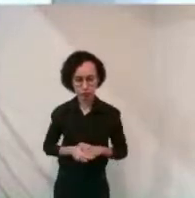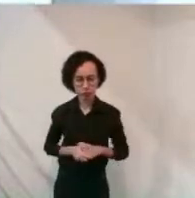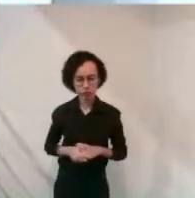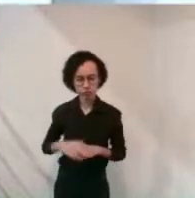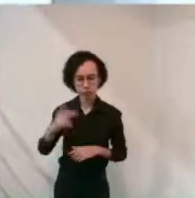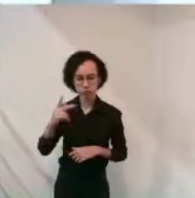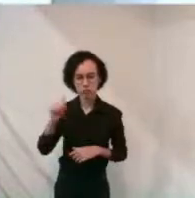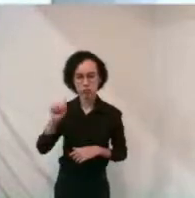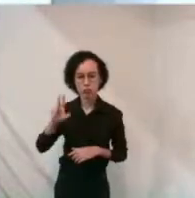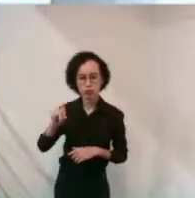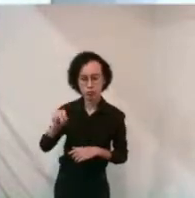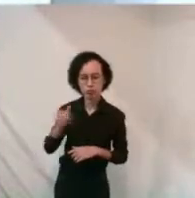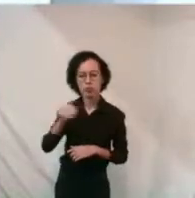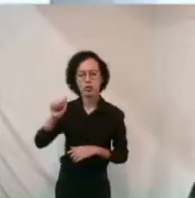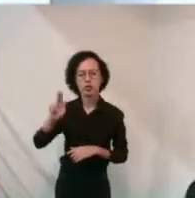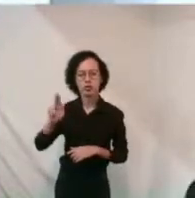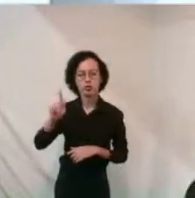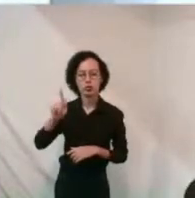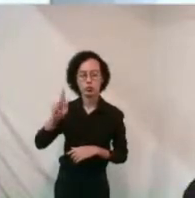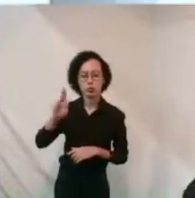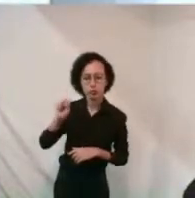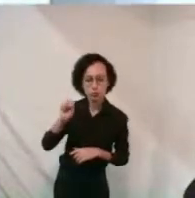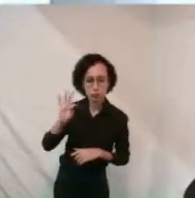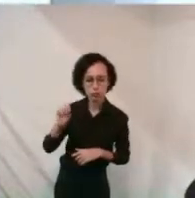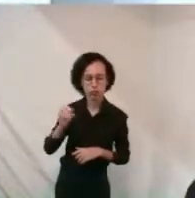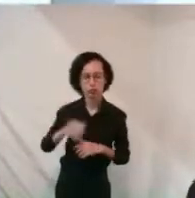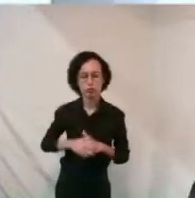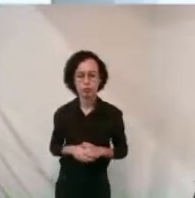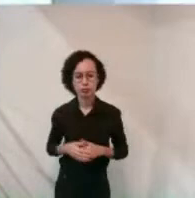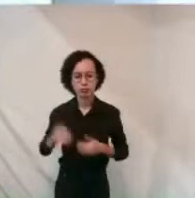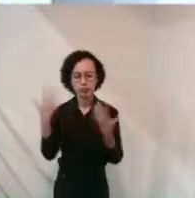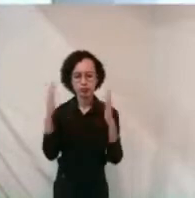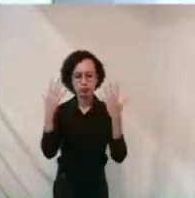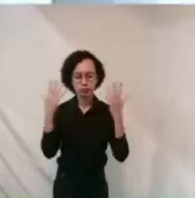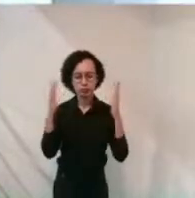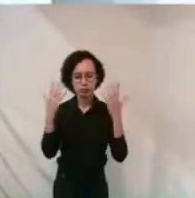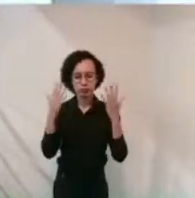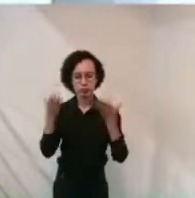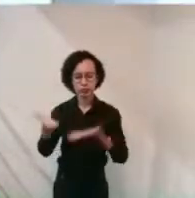Paulo Augusto de Freitas Oliveira;